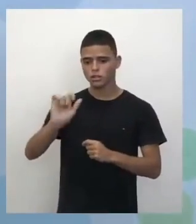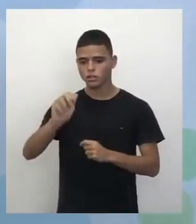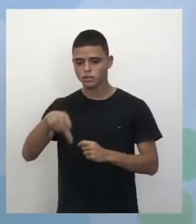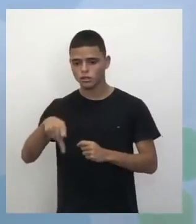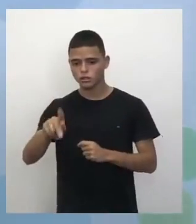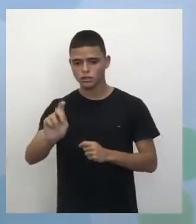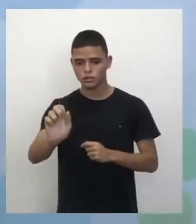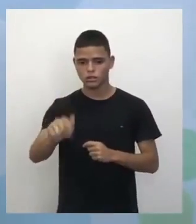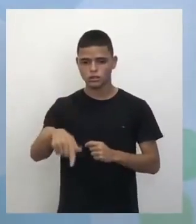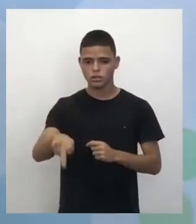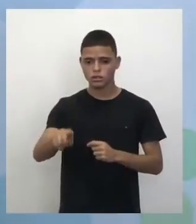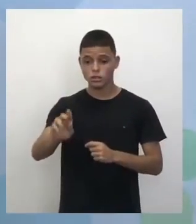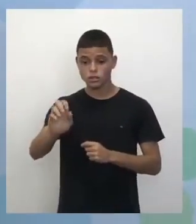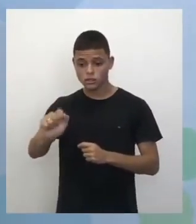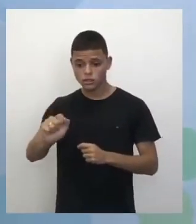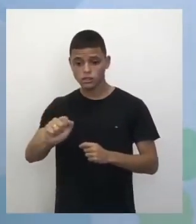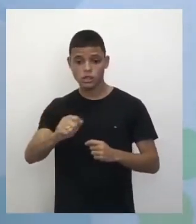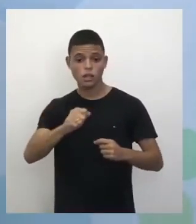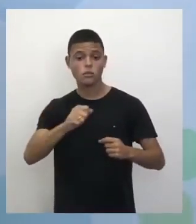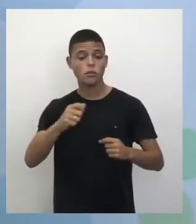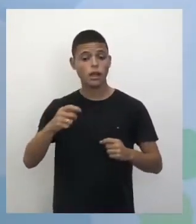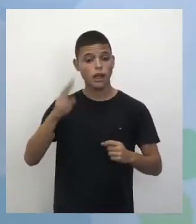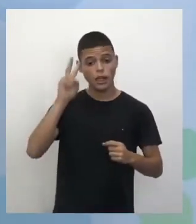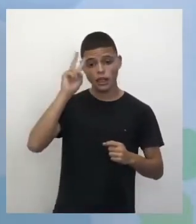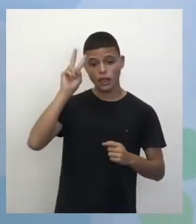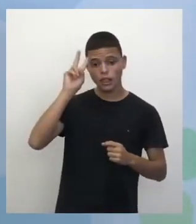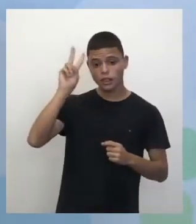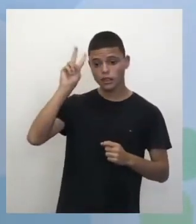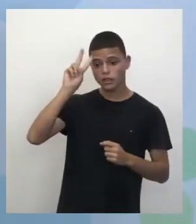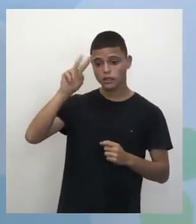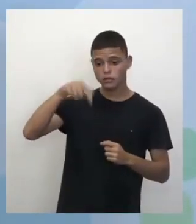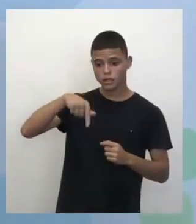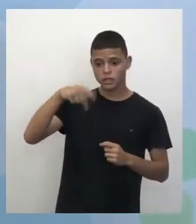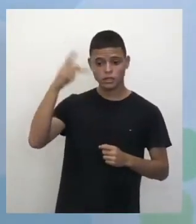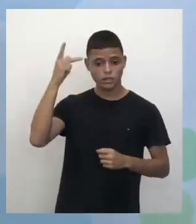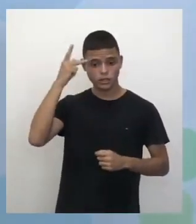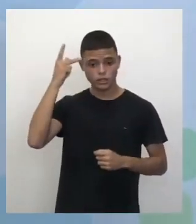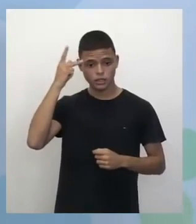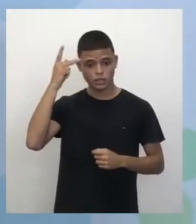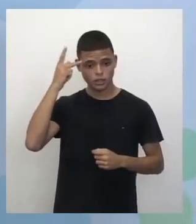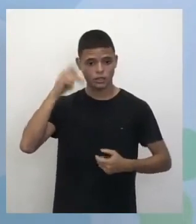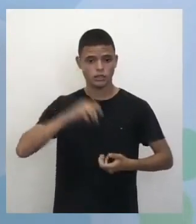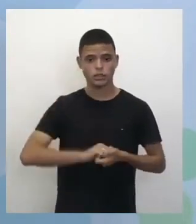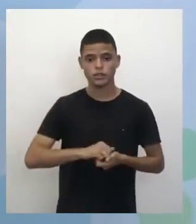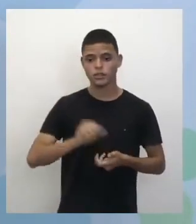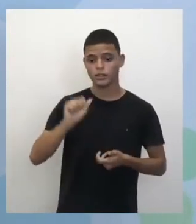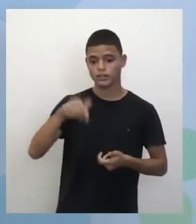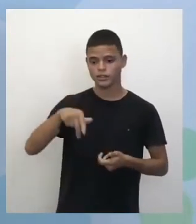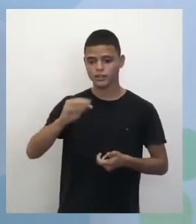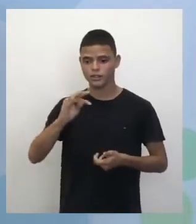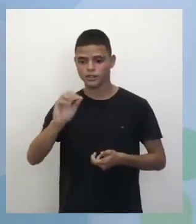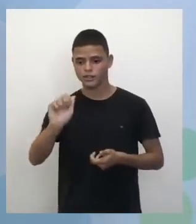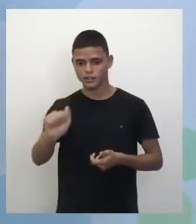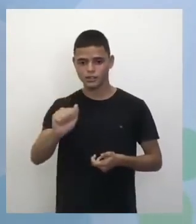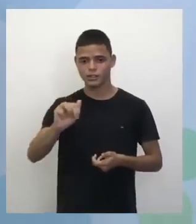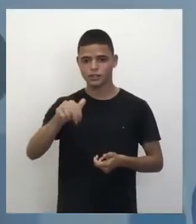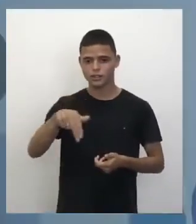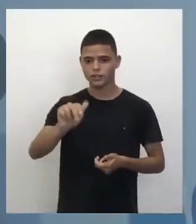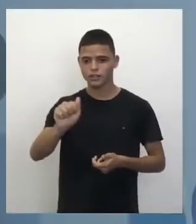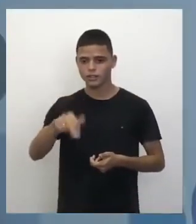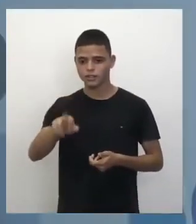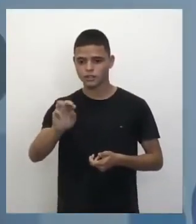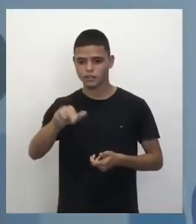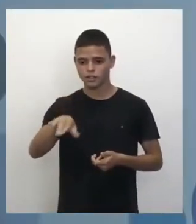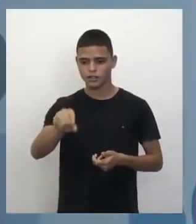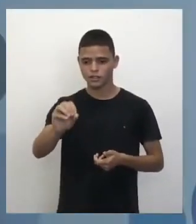língua é de muito trapo, real. Verdade. Língua de trapo é incrível, incrível. Porque eu moro uma pé em Santo Amaro, que o aluguel de lá é caro, mas não tem elevador. Quer ver uma coisa legal?